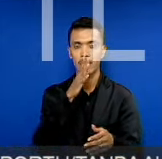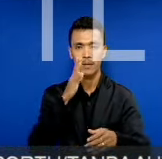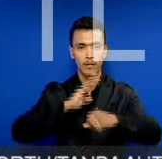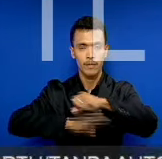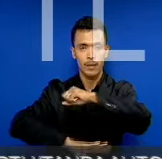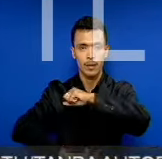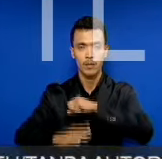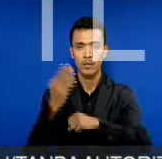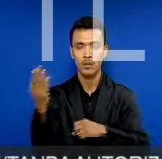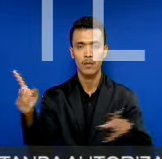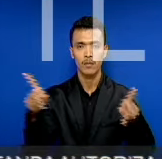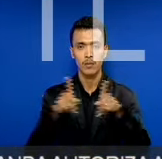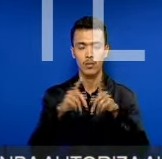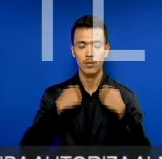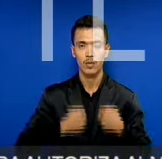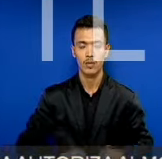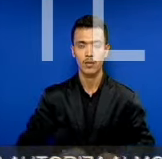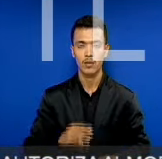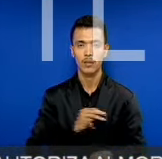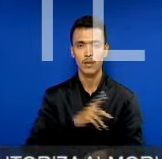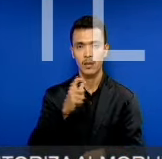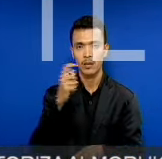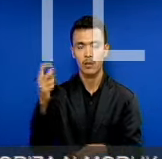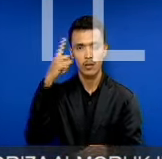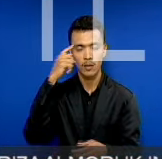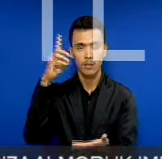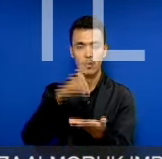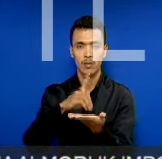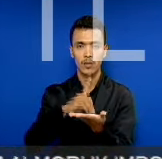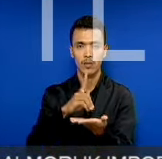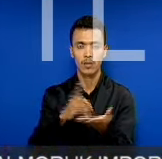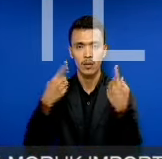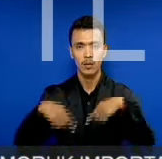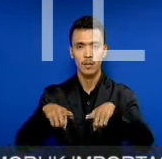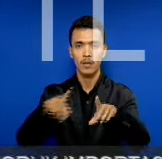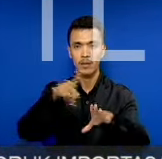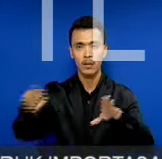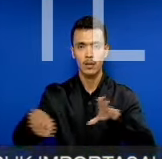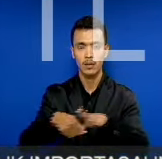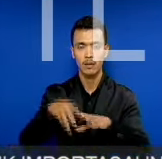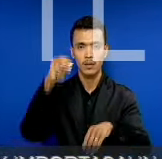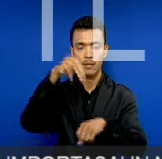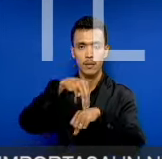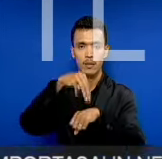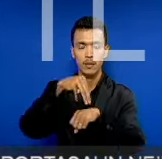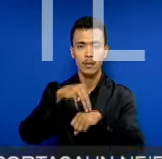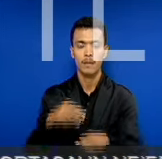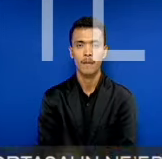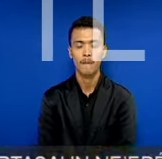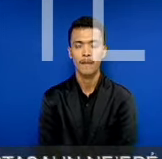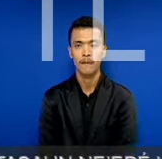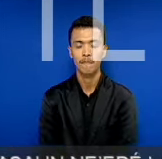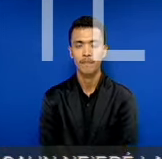iha arredor posto saudi bariki, tamba pessoal saudi ne, berestaka e posto saudi ne, ba participa misa. Laurindo razahaba,